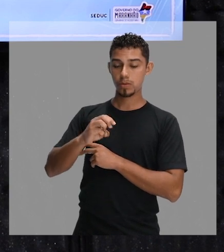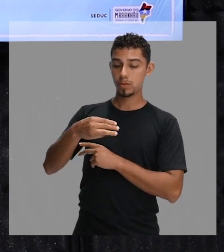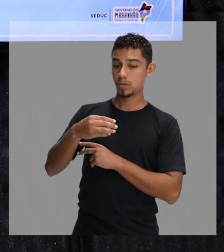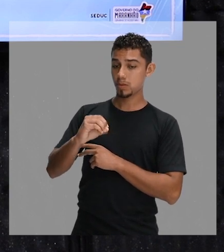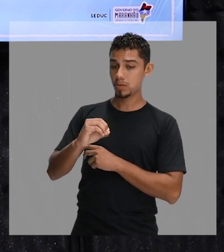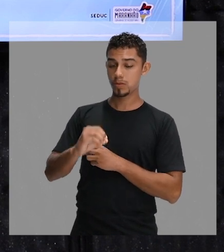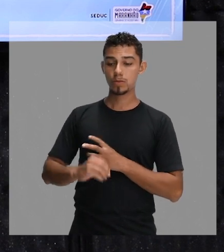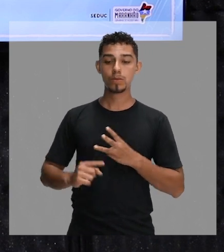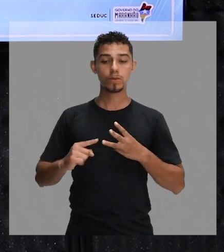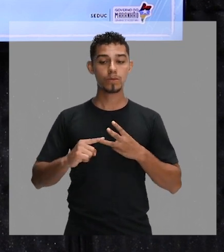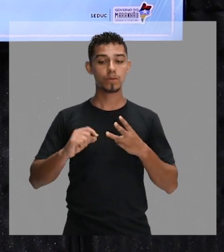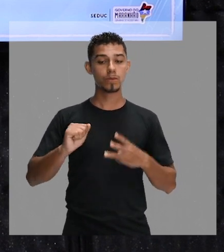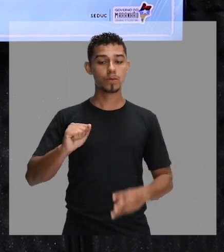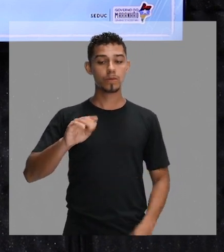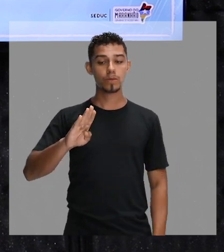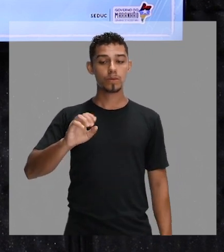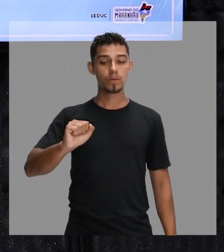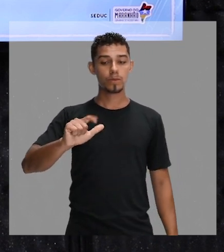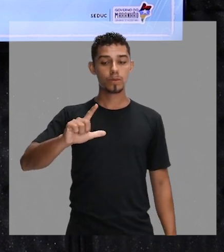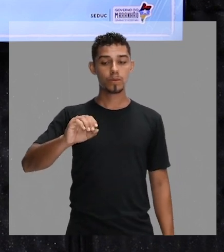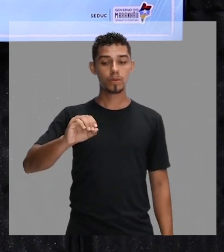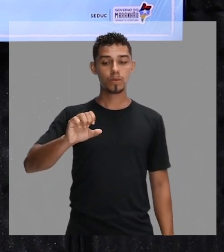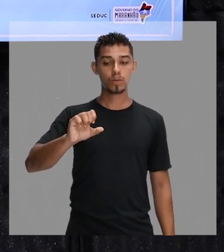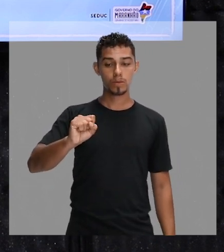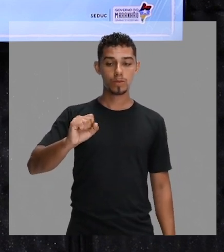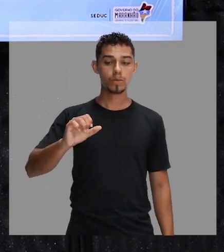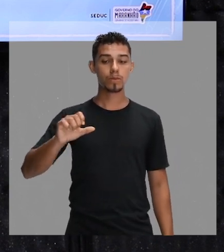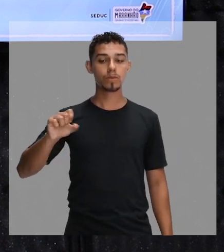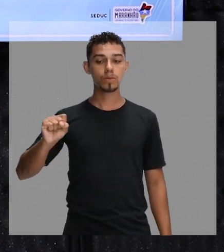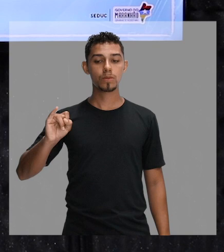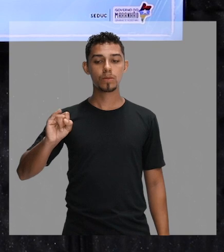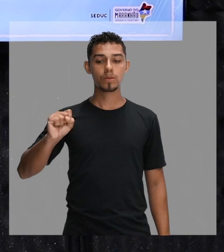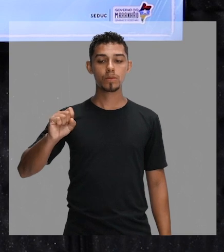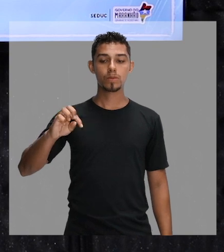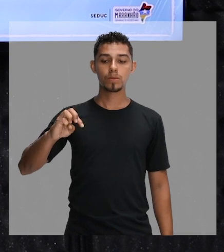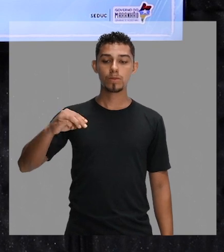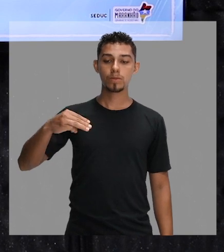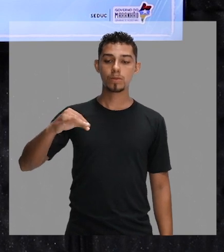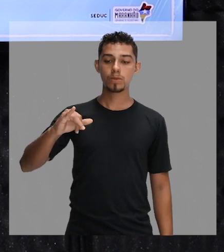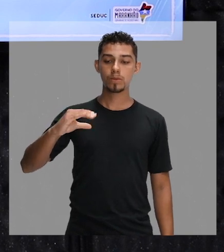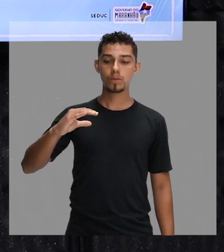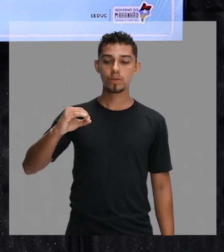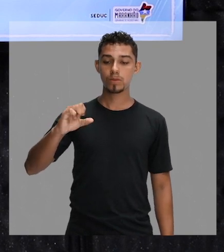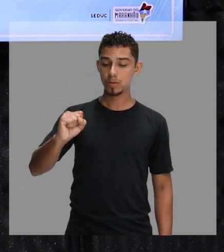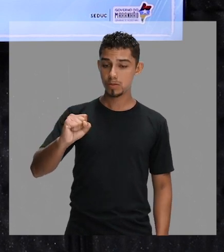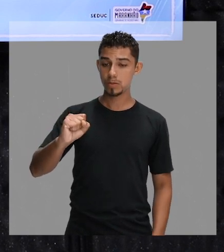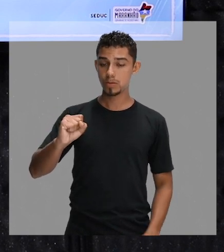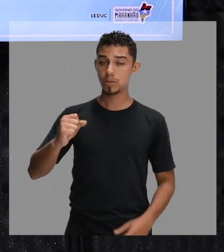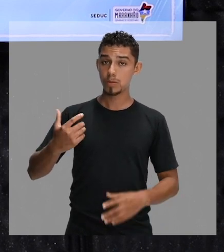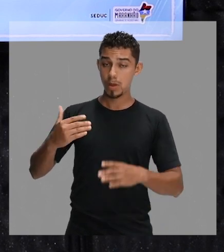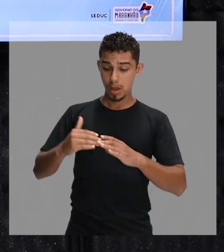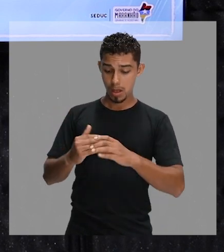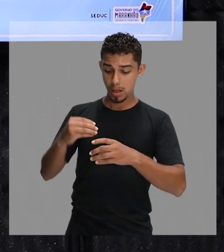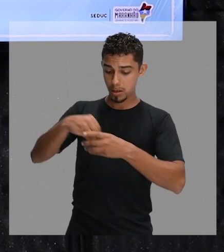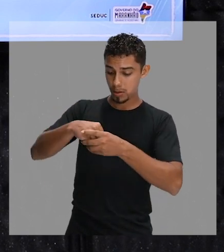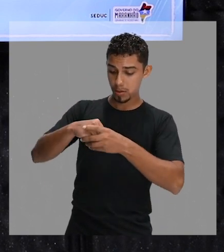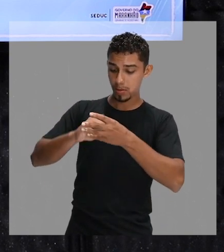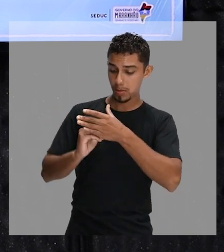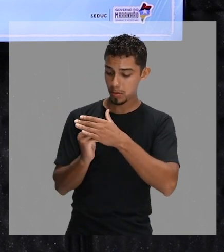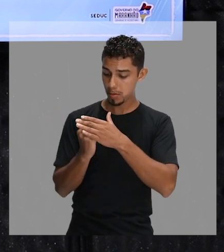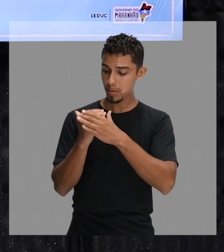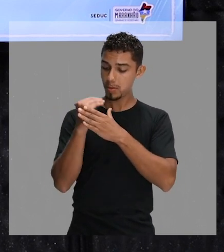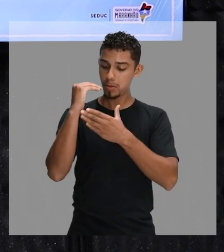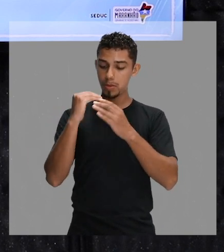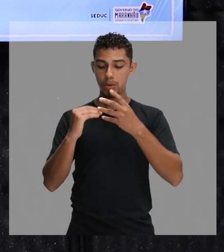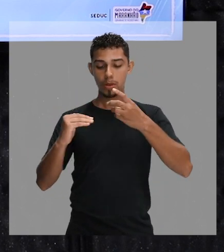dentro para fora. Então, são eles o tectonismo, o vulcanismo e os abalos sísmicos. Agora, os